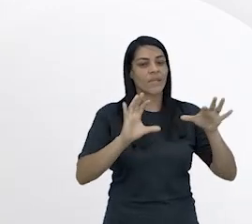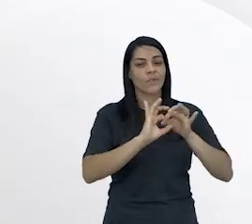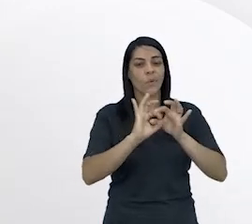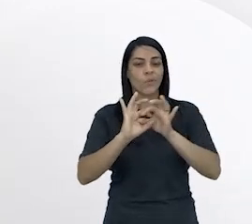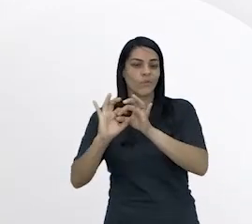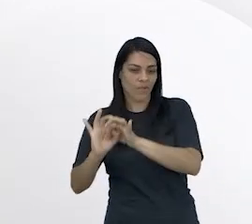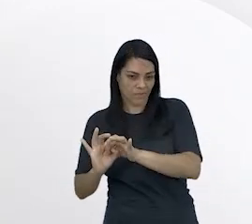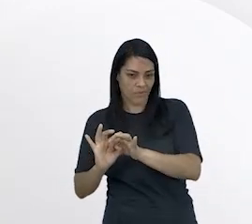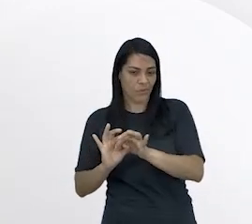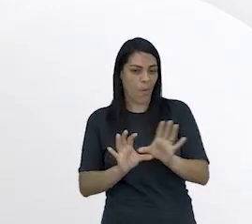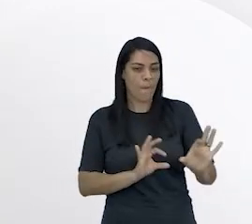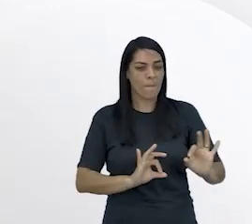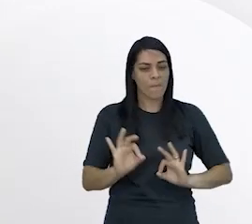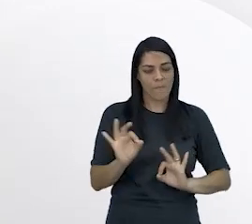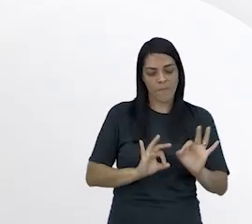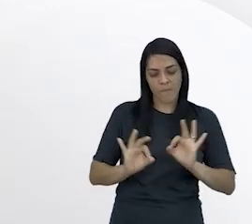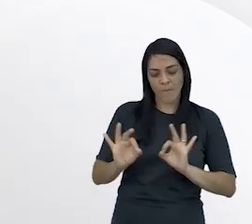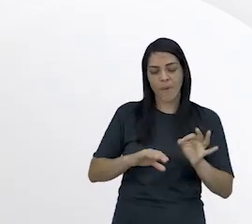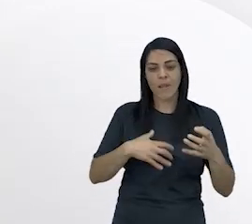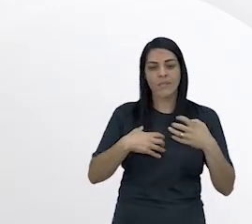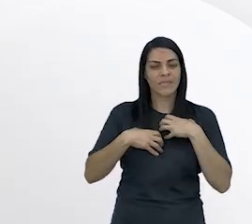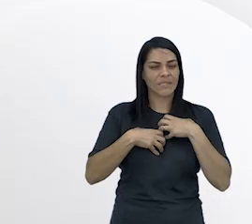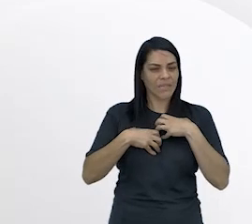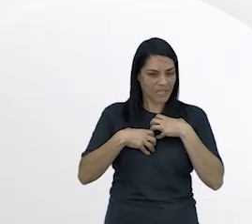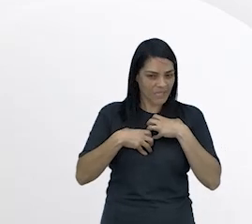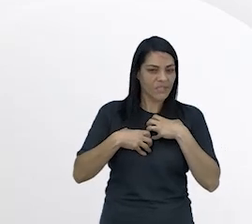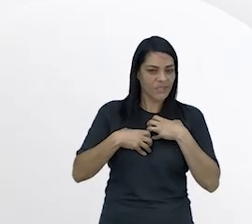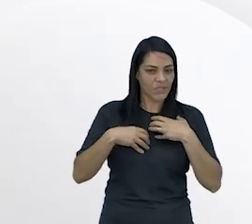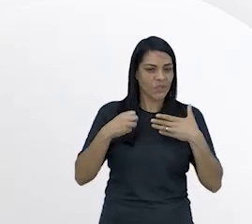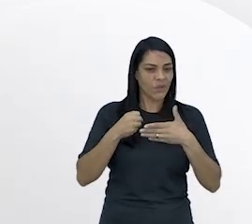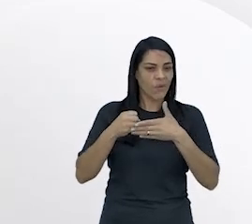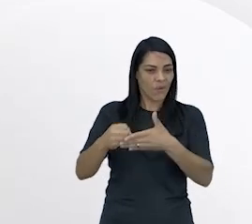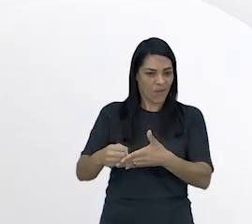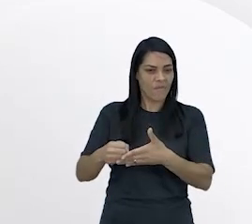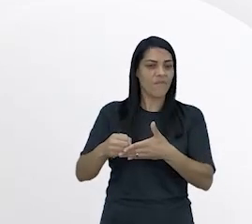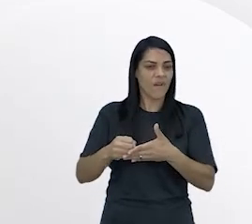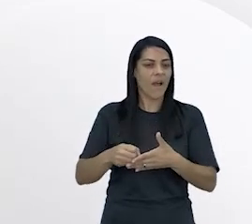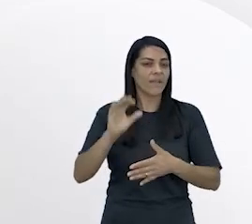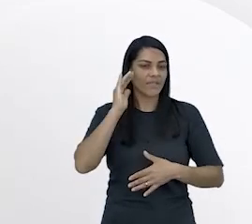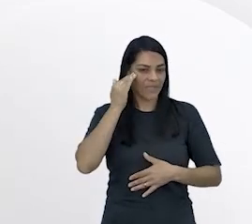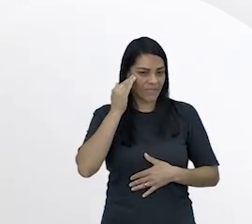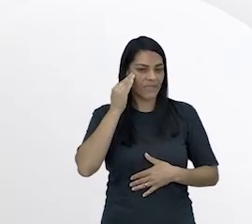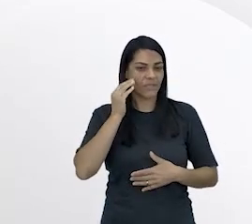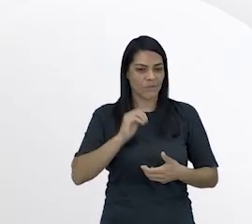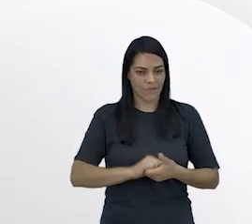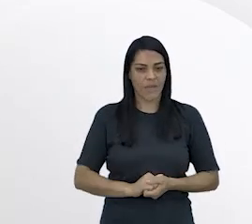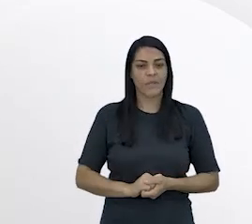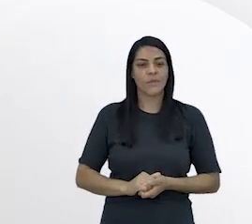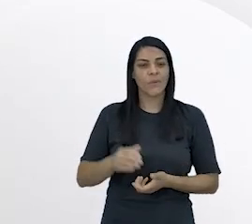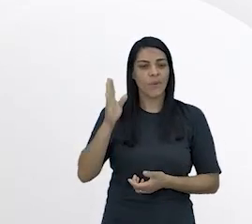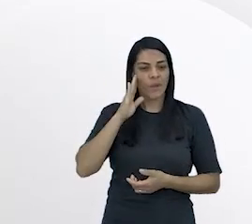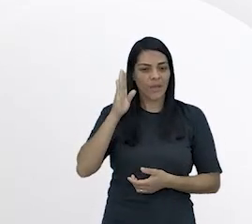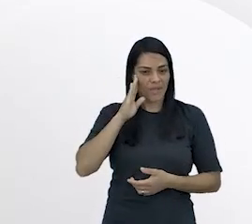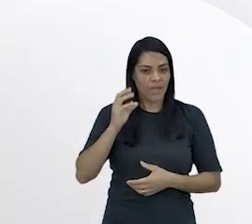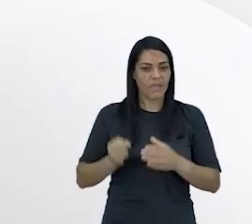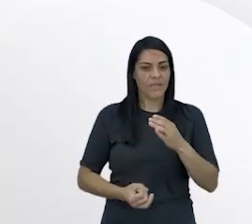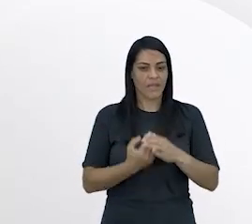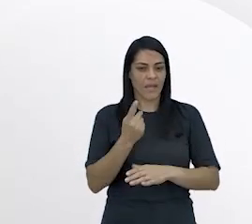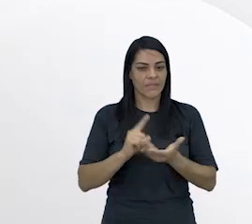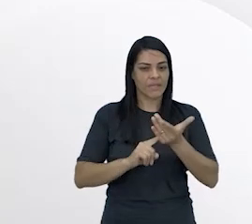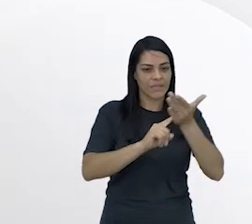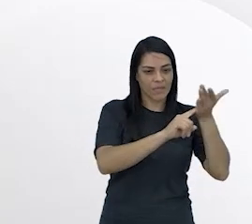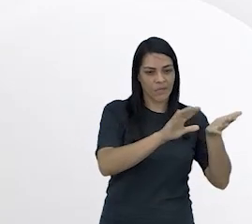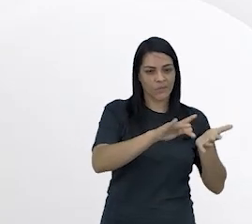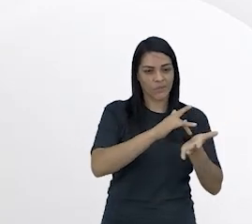em diferentes contextos. E compreender, utilizar e criar tecnologias digitais de informação e comunicação de